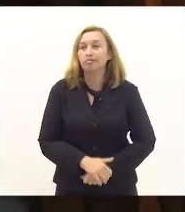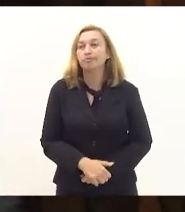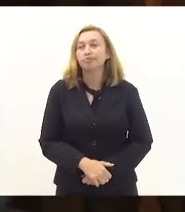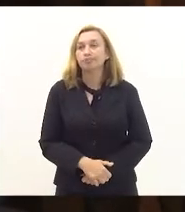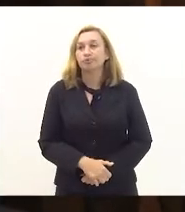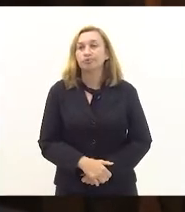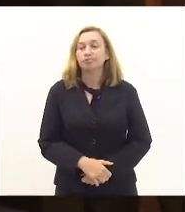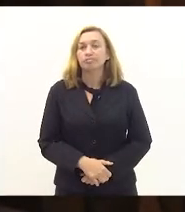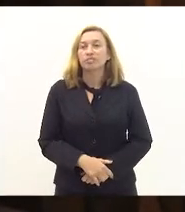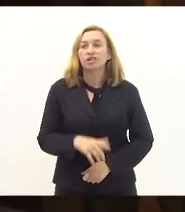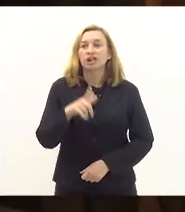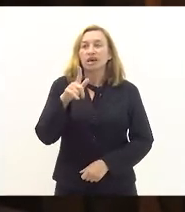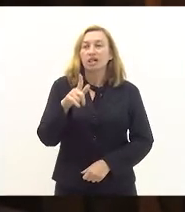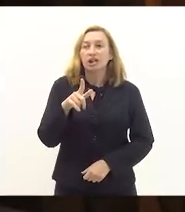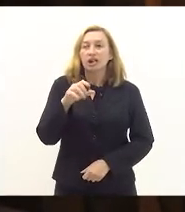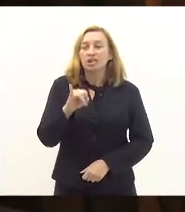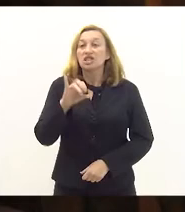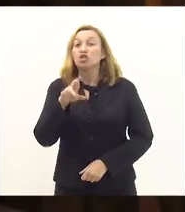siderúrgico.